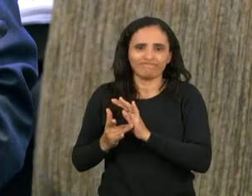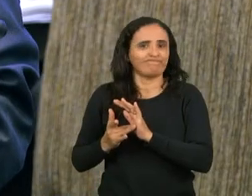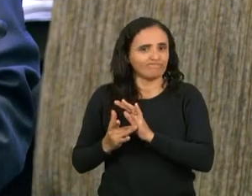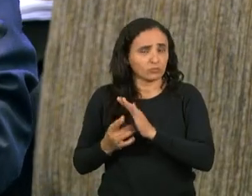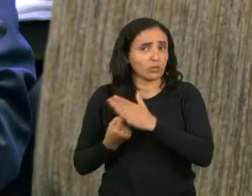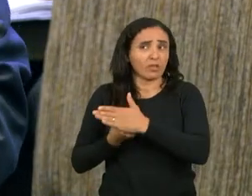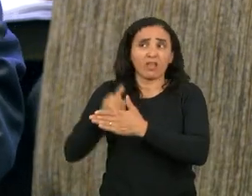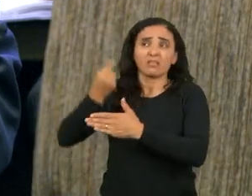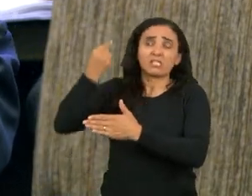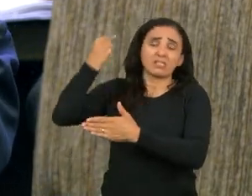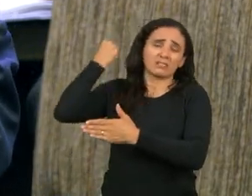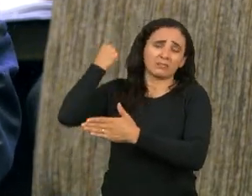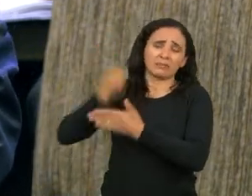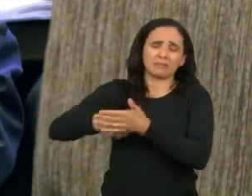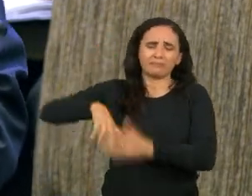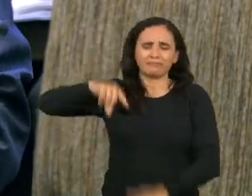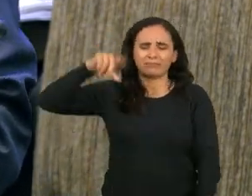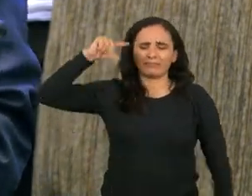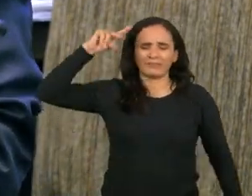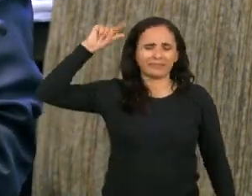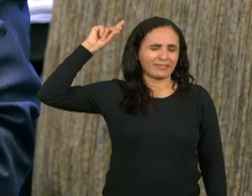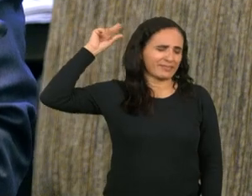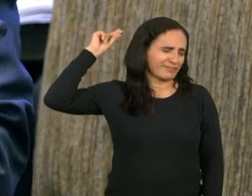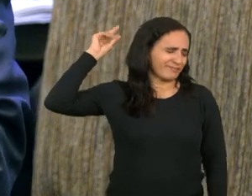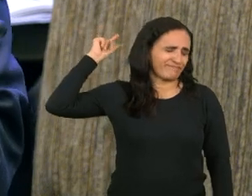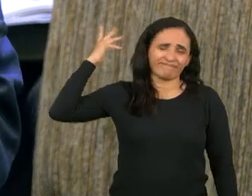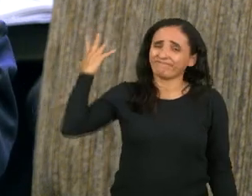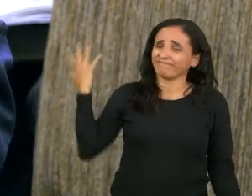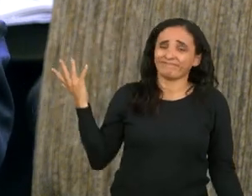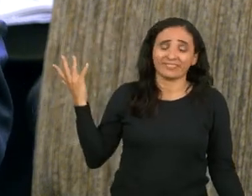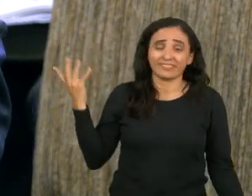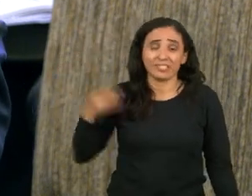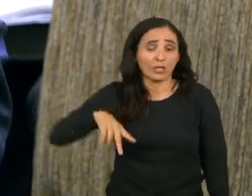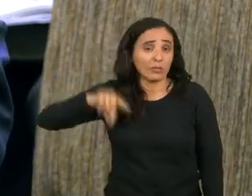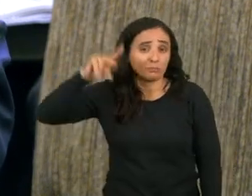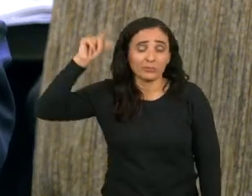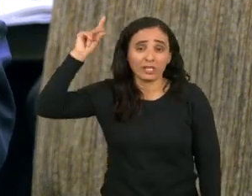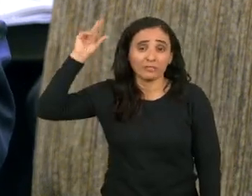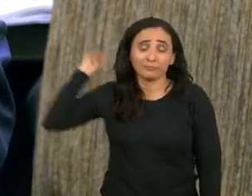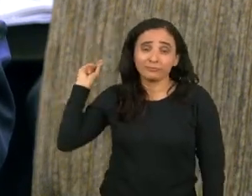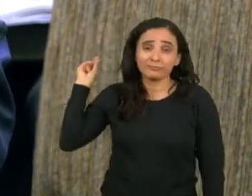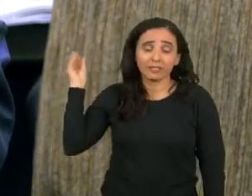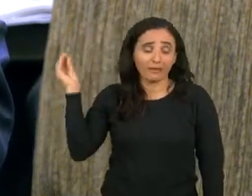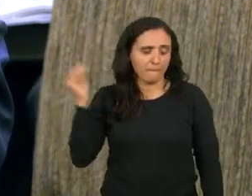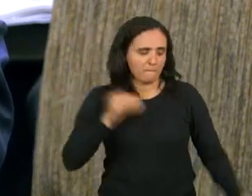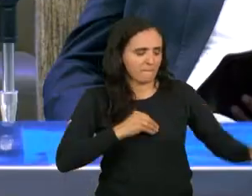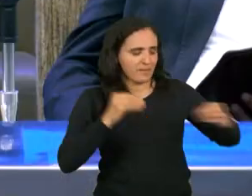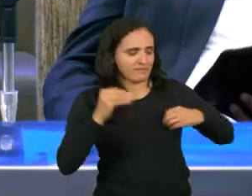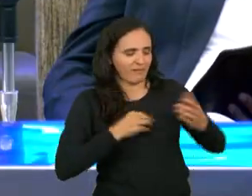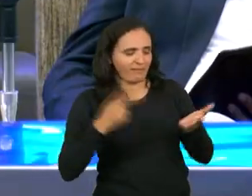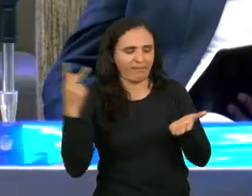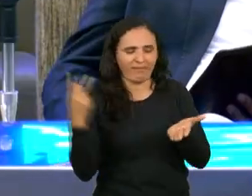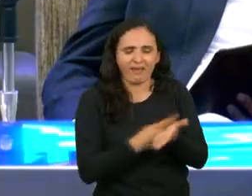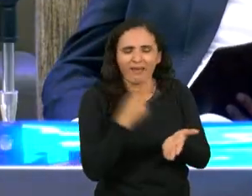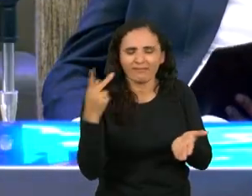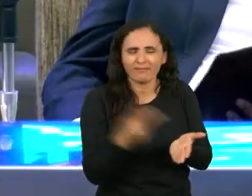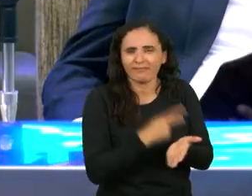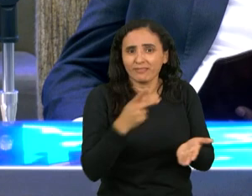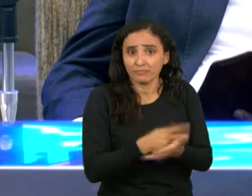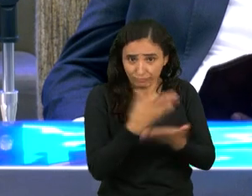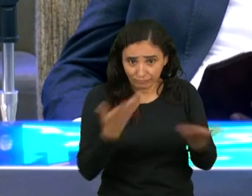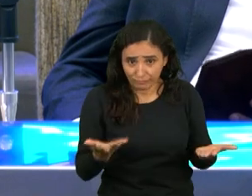outro tempo no tempo anterior a fé Antes de nós aceitarmos a Cristo em